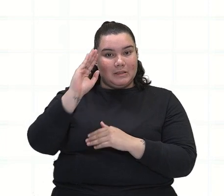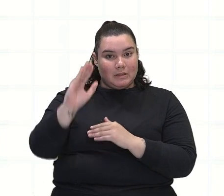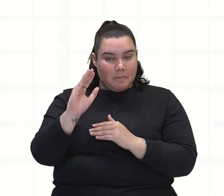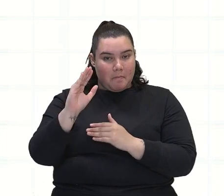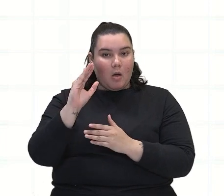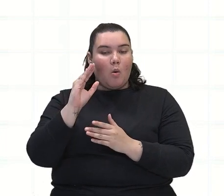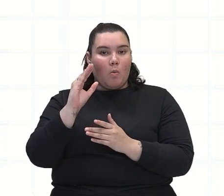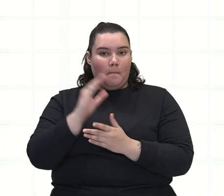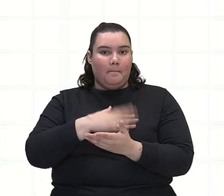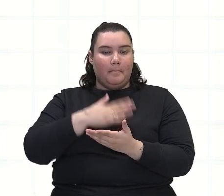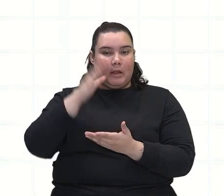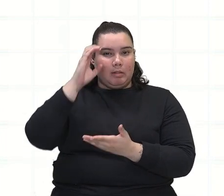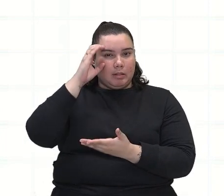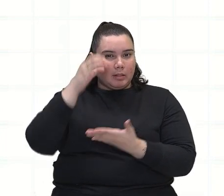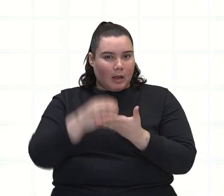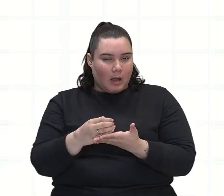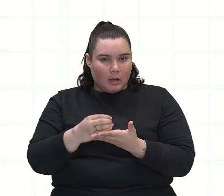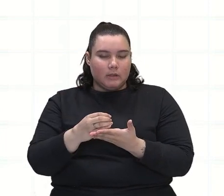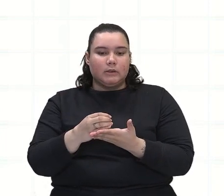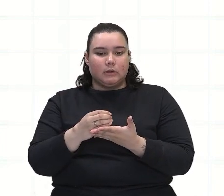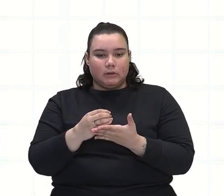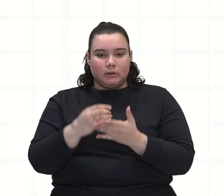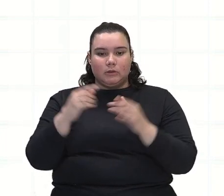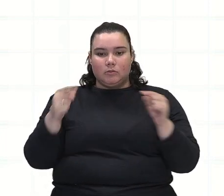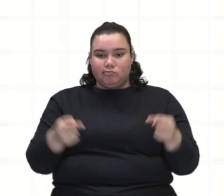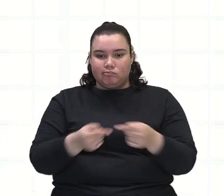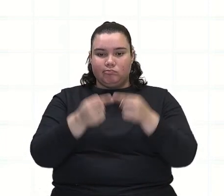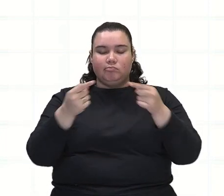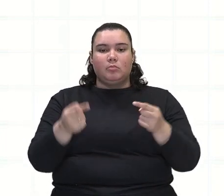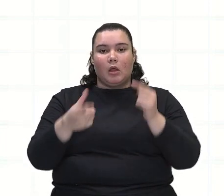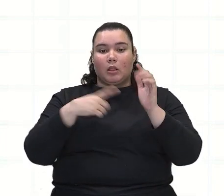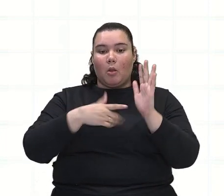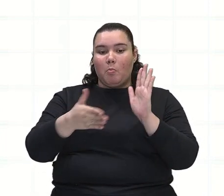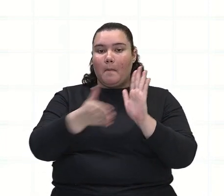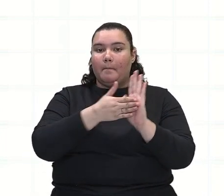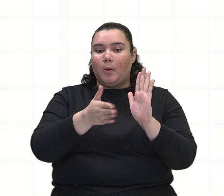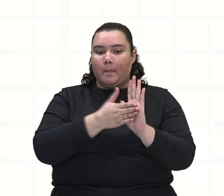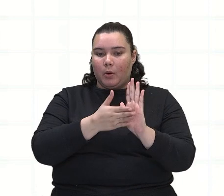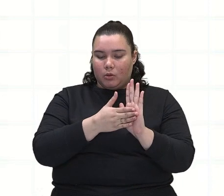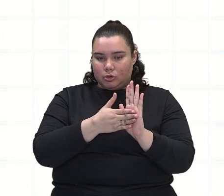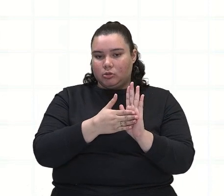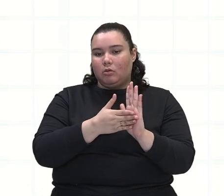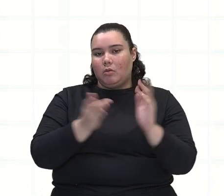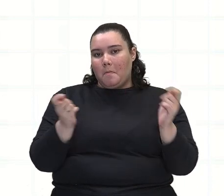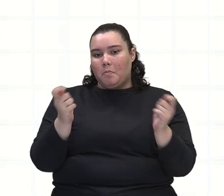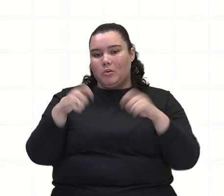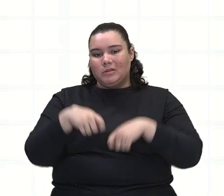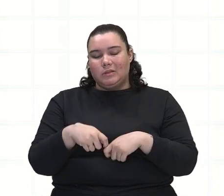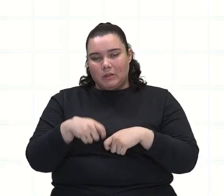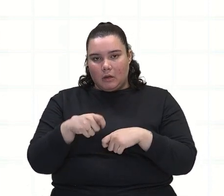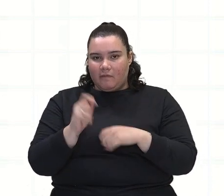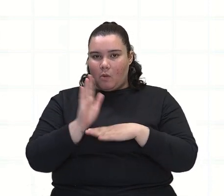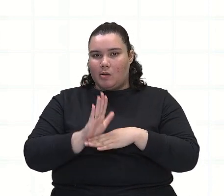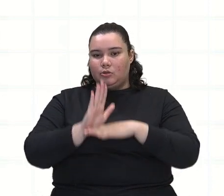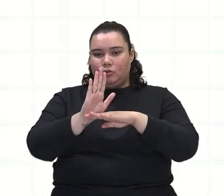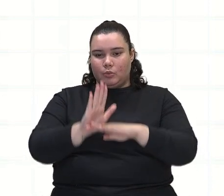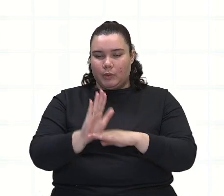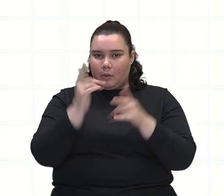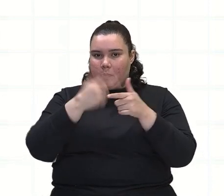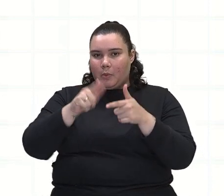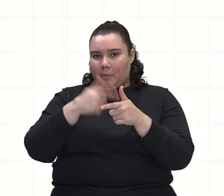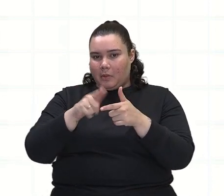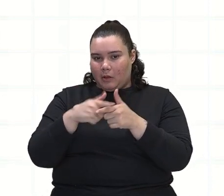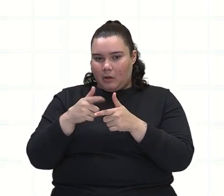tese, né, a minha avaliação final, e posso propor, né, intervenção, uma proposta de